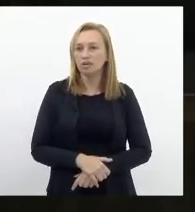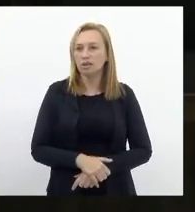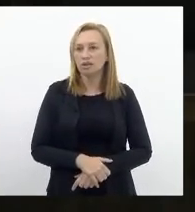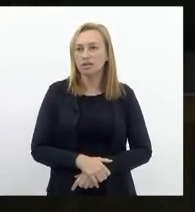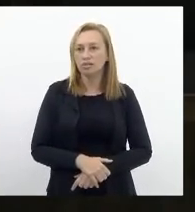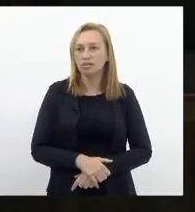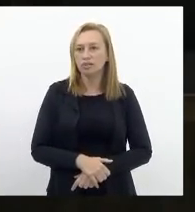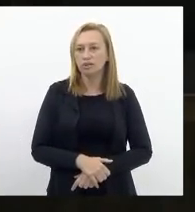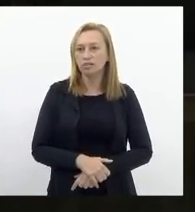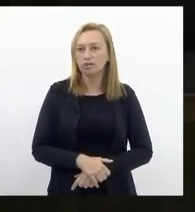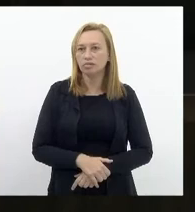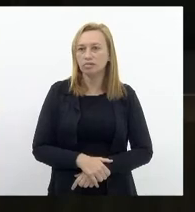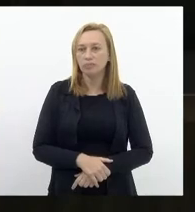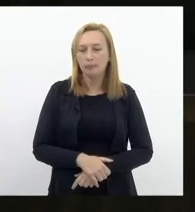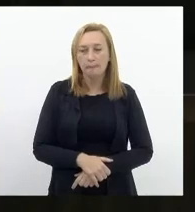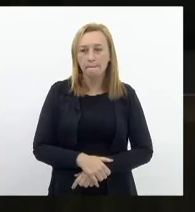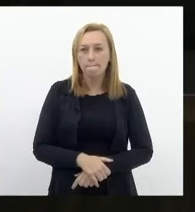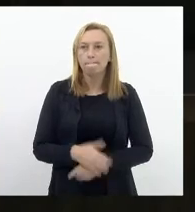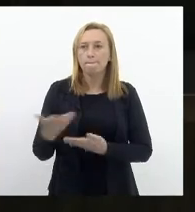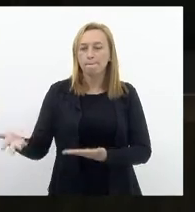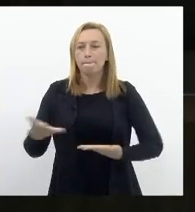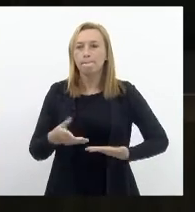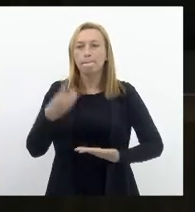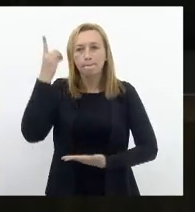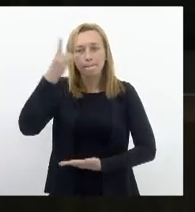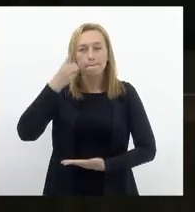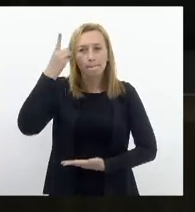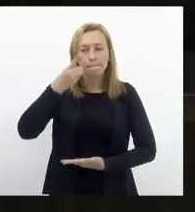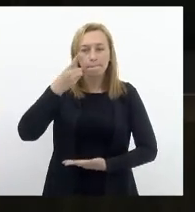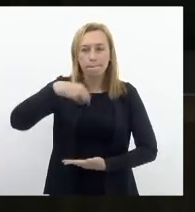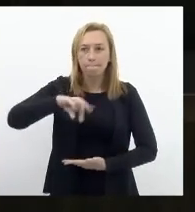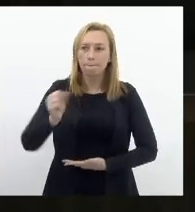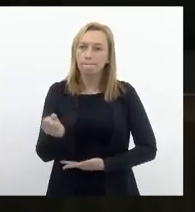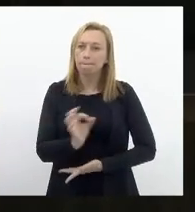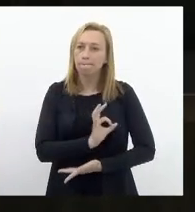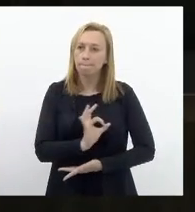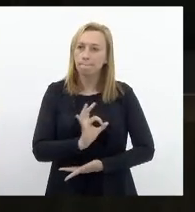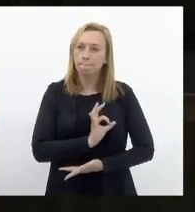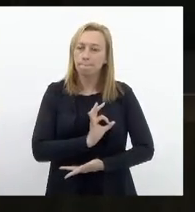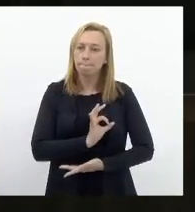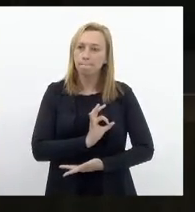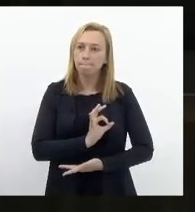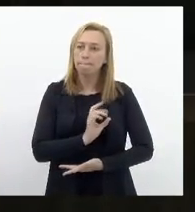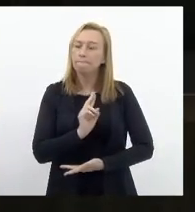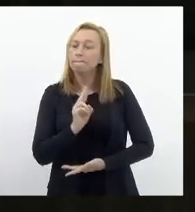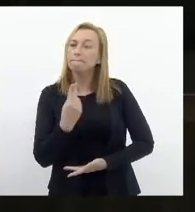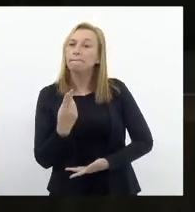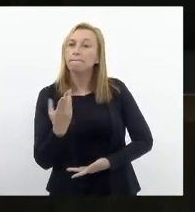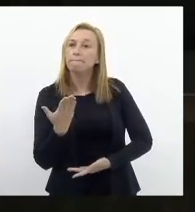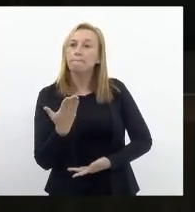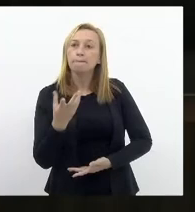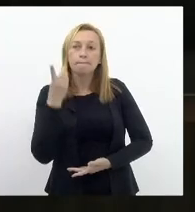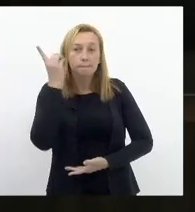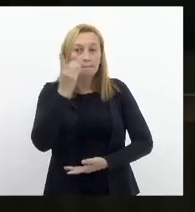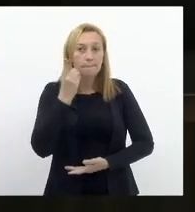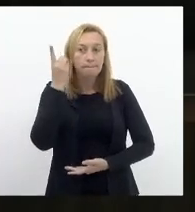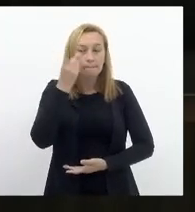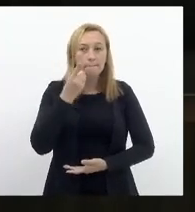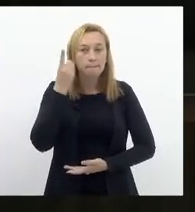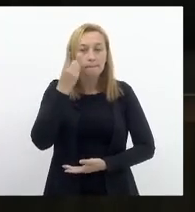presidência convida a nobre deputada Marta Rocha ou o nobre deputado